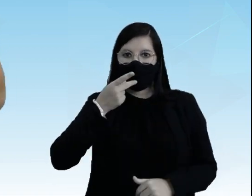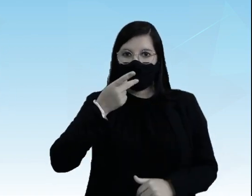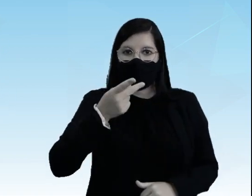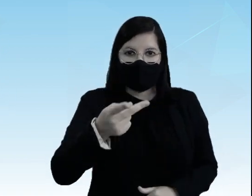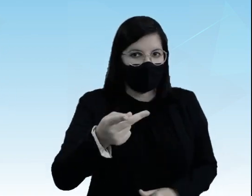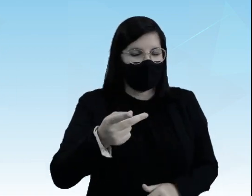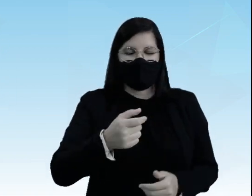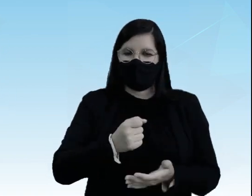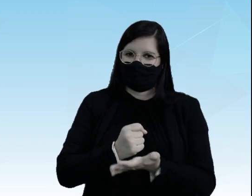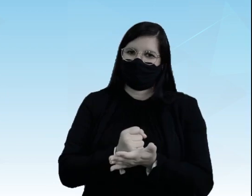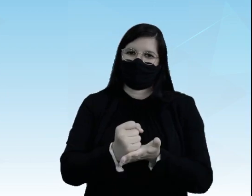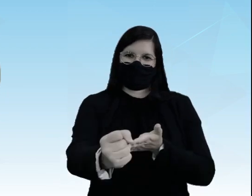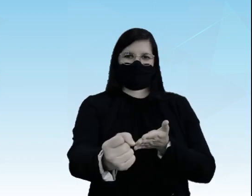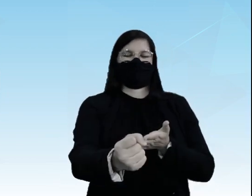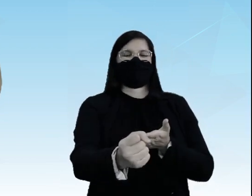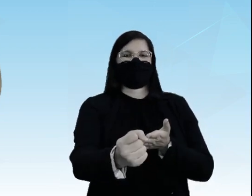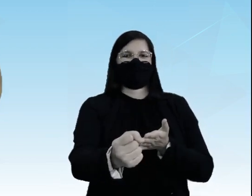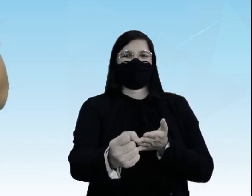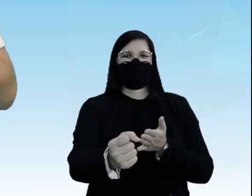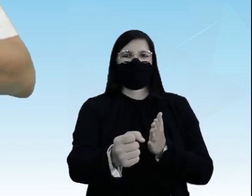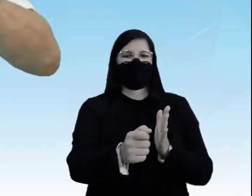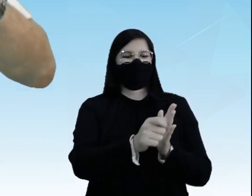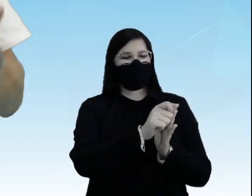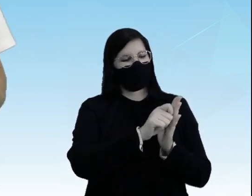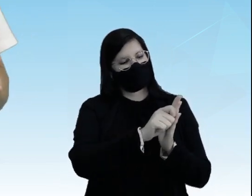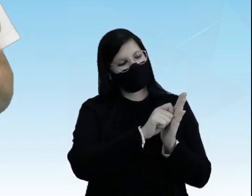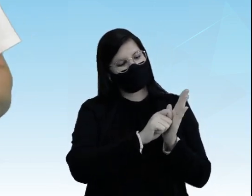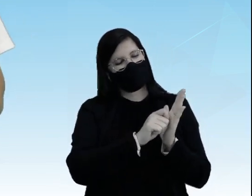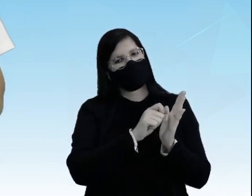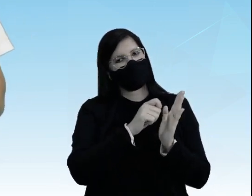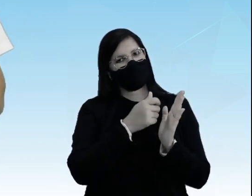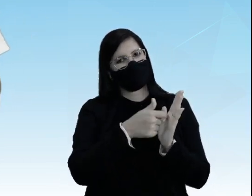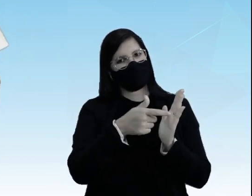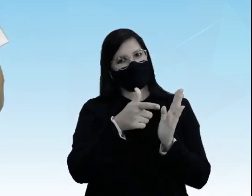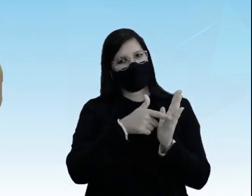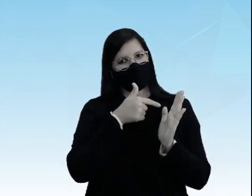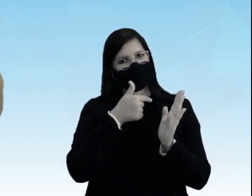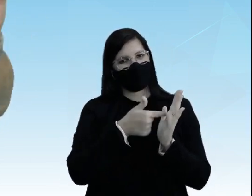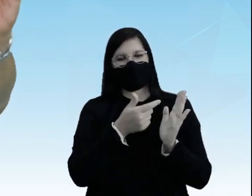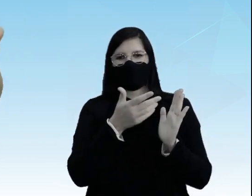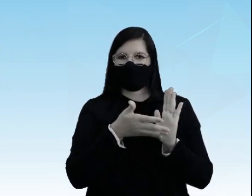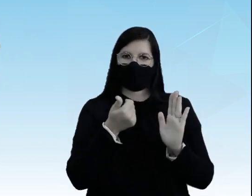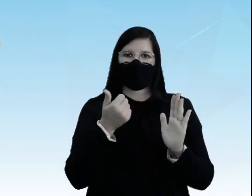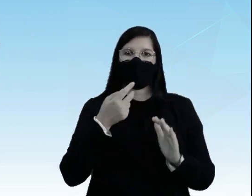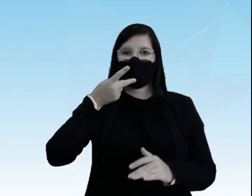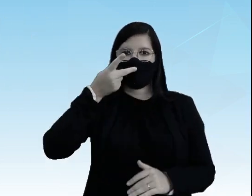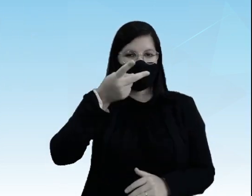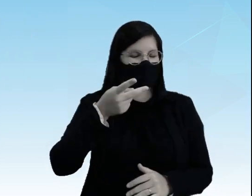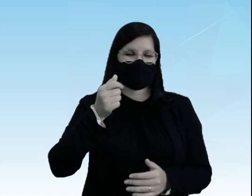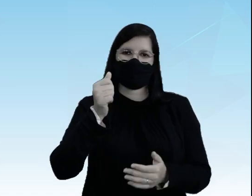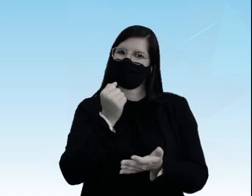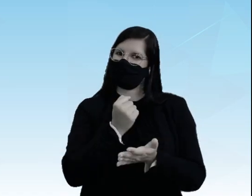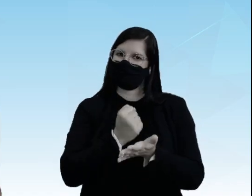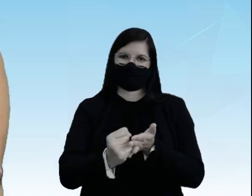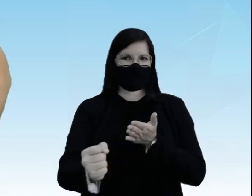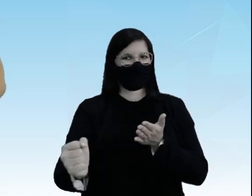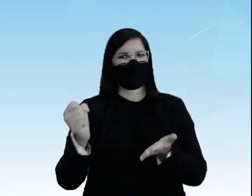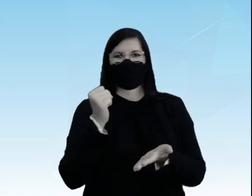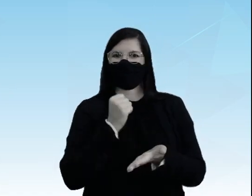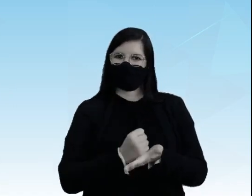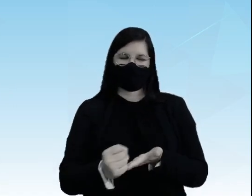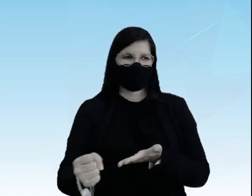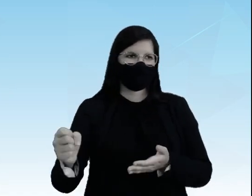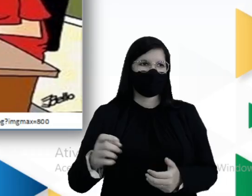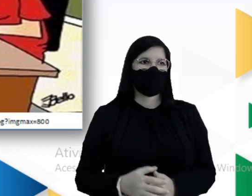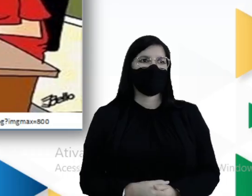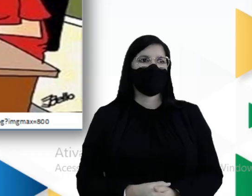Vocês sabem disso. Na escrita, muitas vezes é só passar o corretivo. Na fala é complicado. Vamos lá aqui. Olhem só o